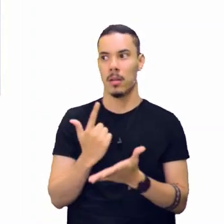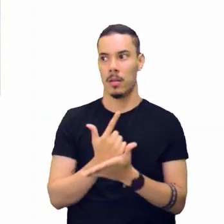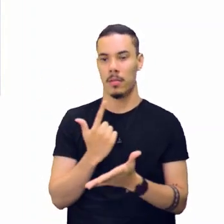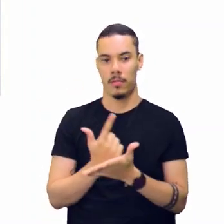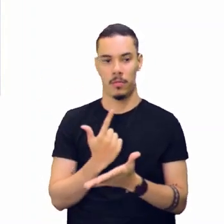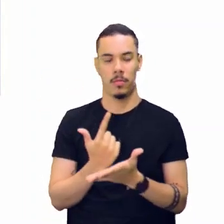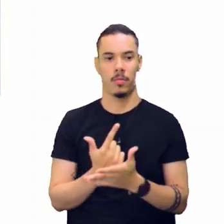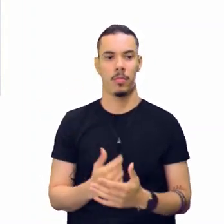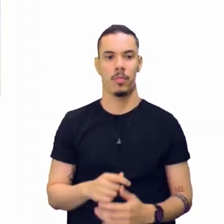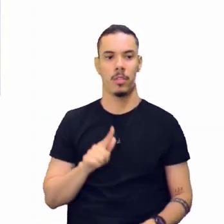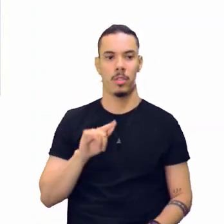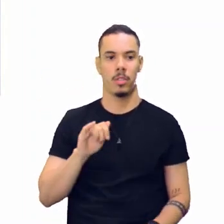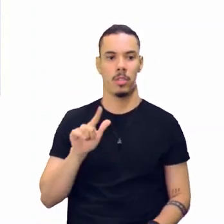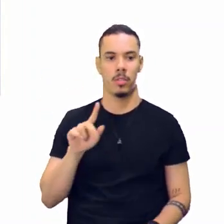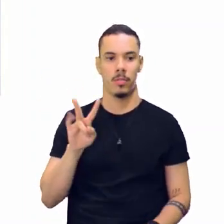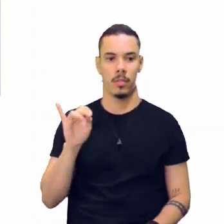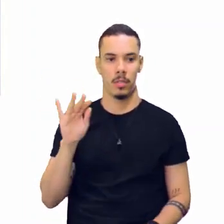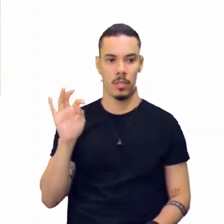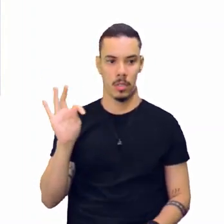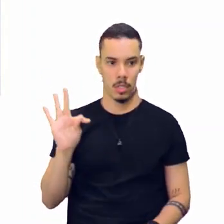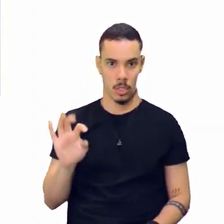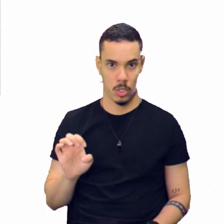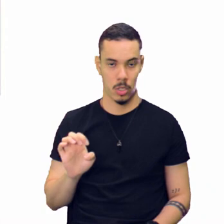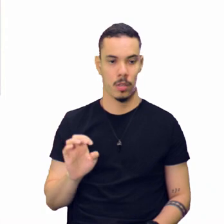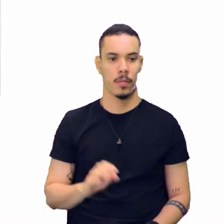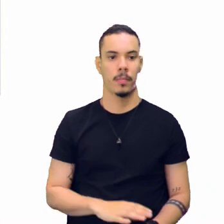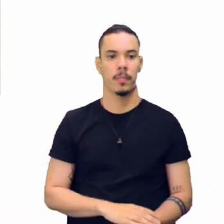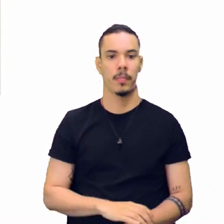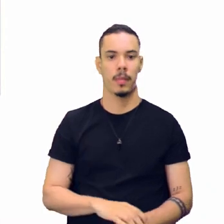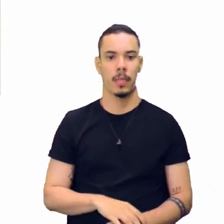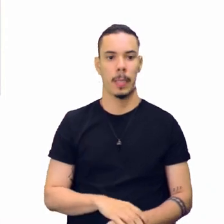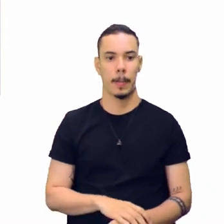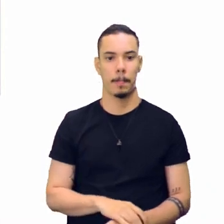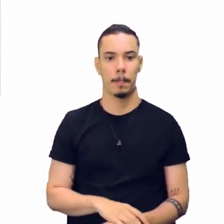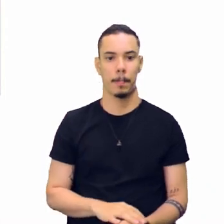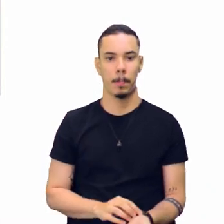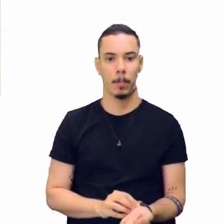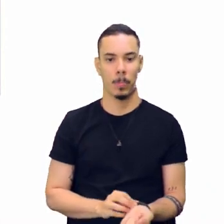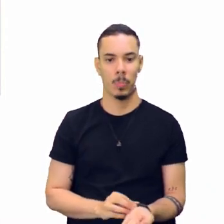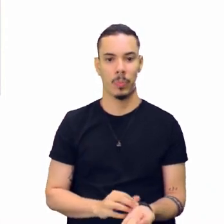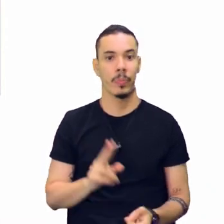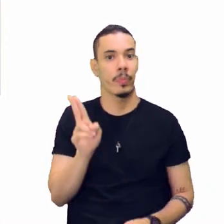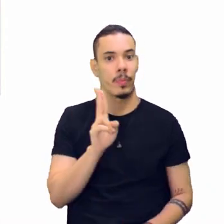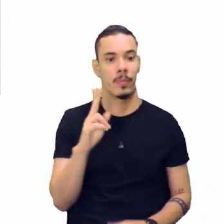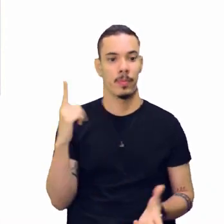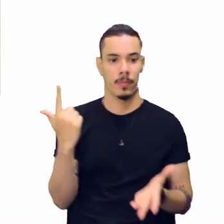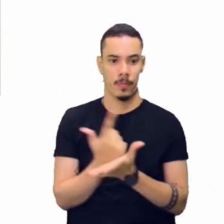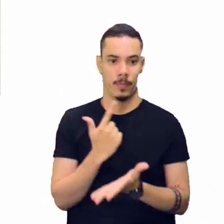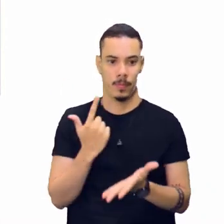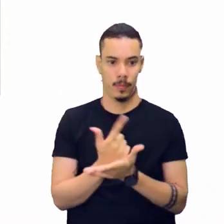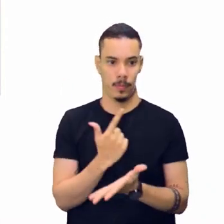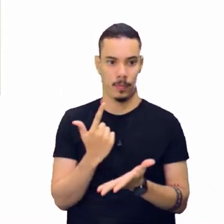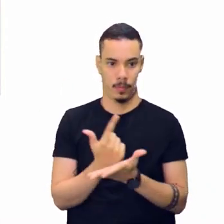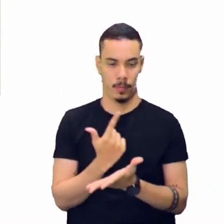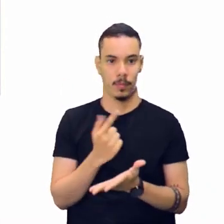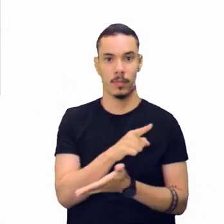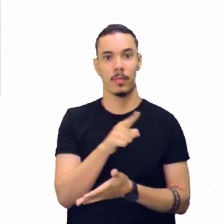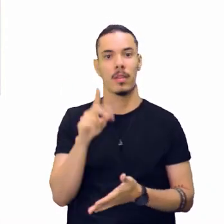do Inferno, Gil Vicente. Tá? Alto da Barca do Inferno é uma complexa